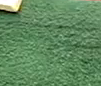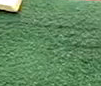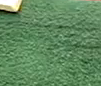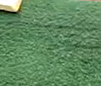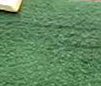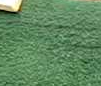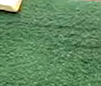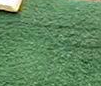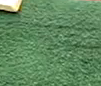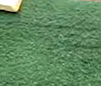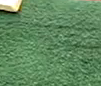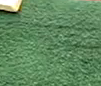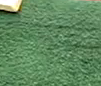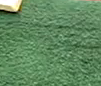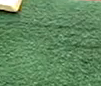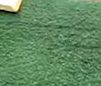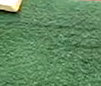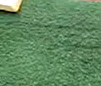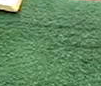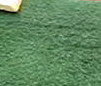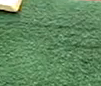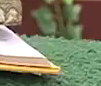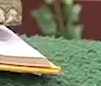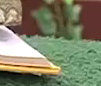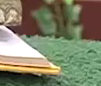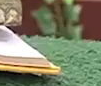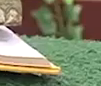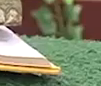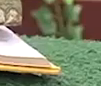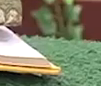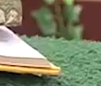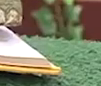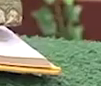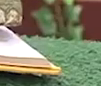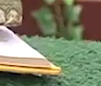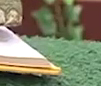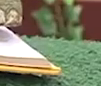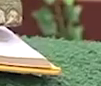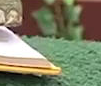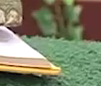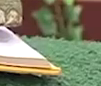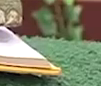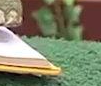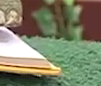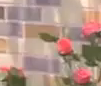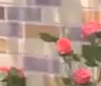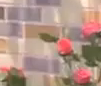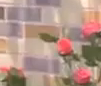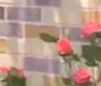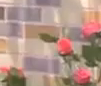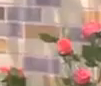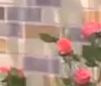O cordel é dividido, escrito, cantado, oral.